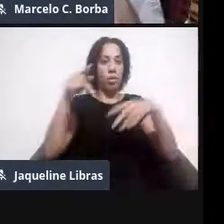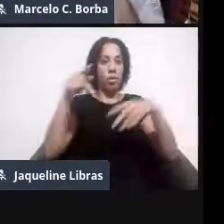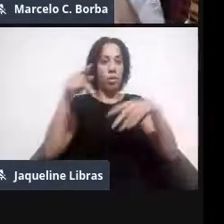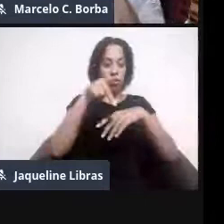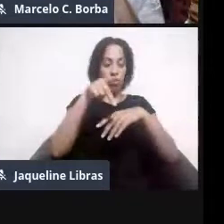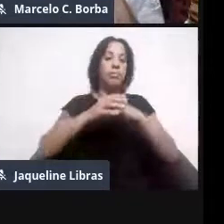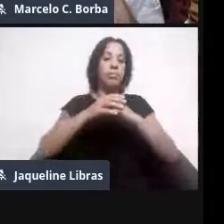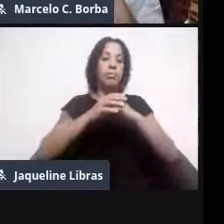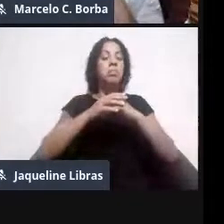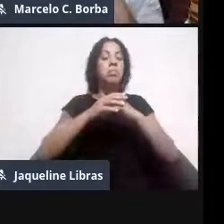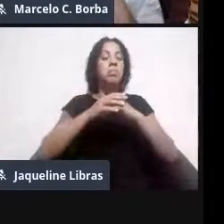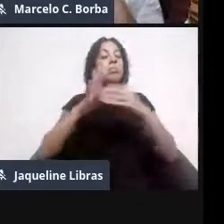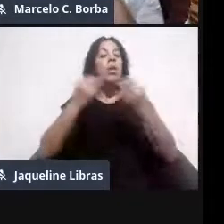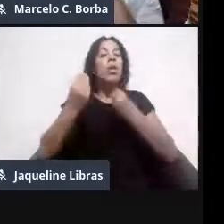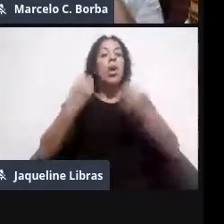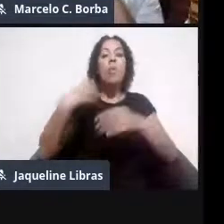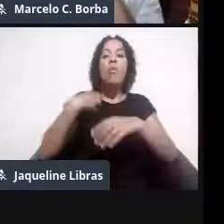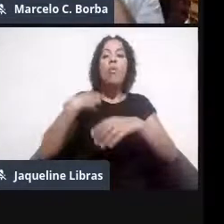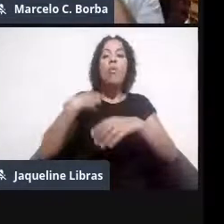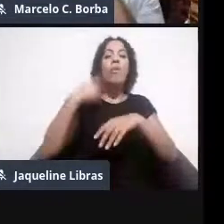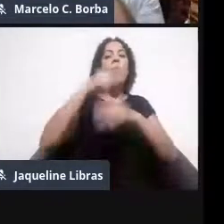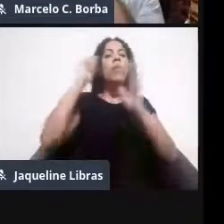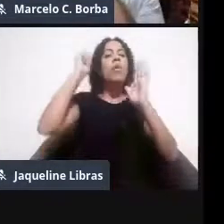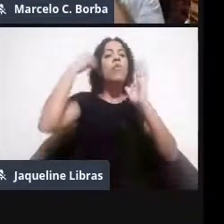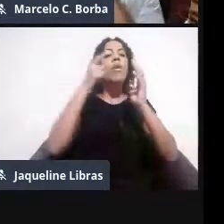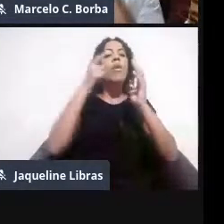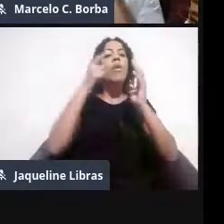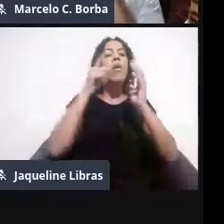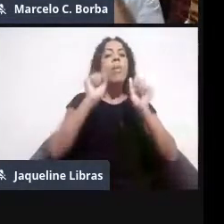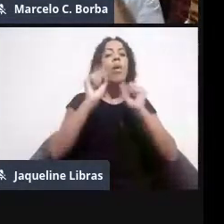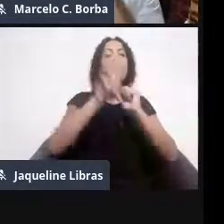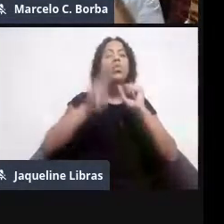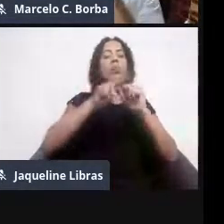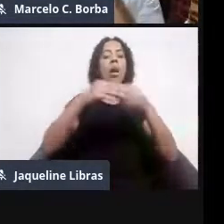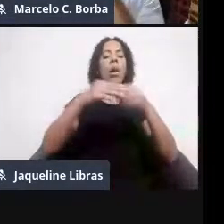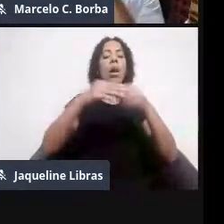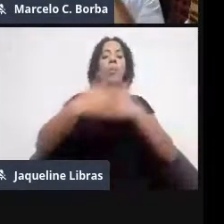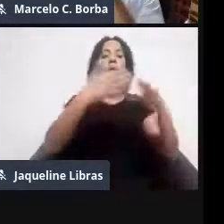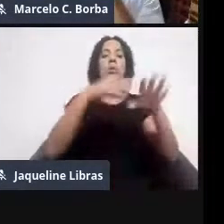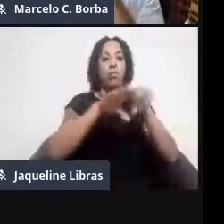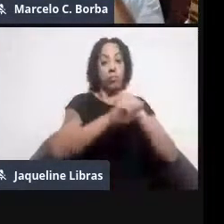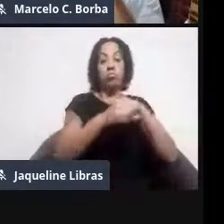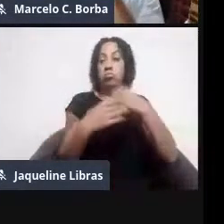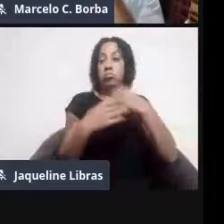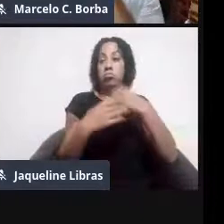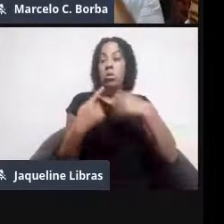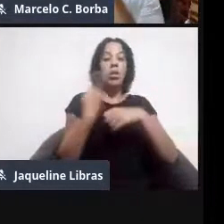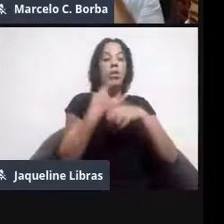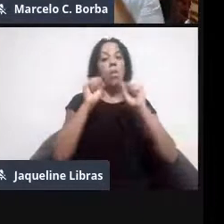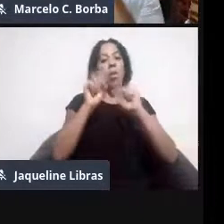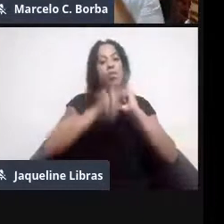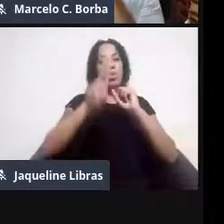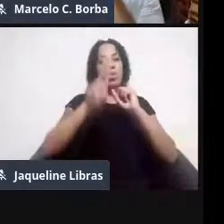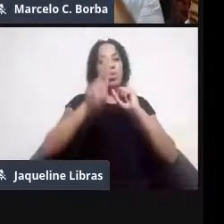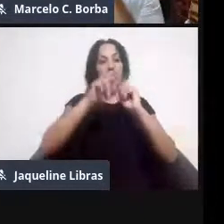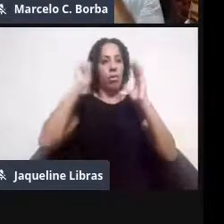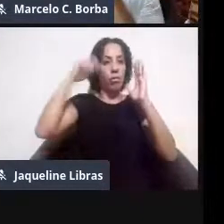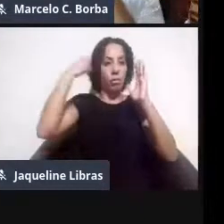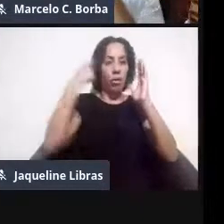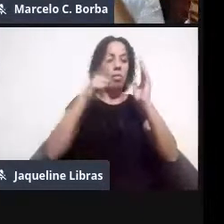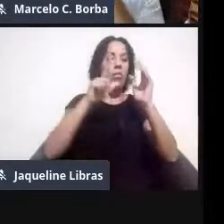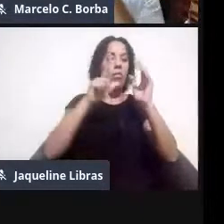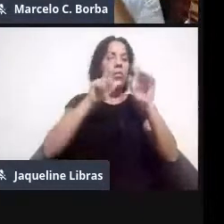que maneira esses vídeos são utilizados nos processos formativos? Então, nós podemos utilizar os vídeos de